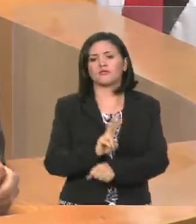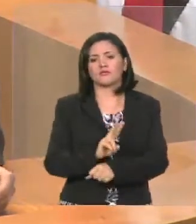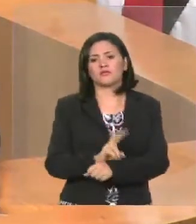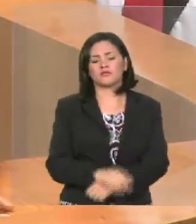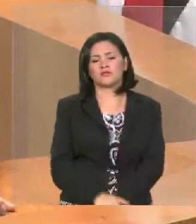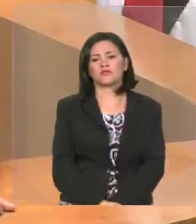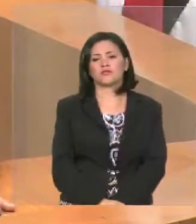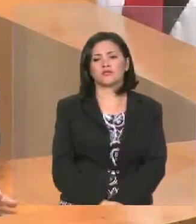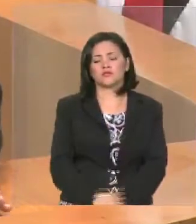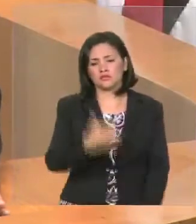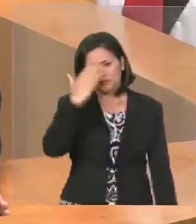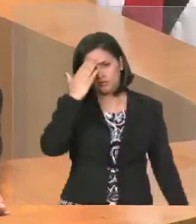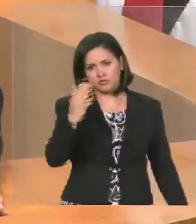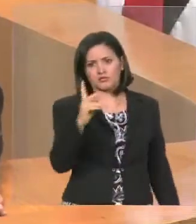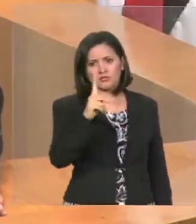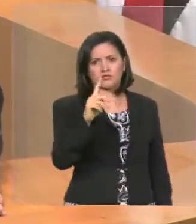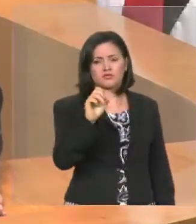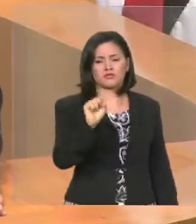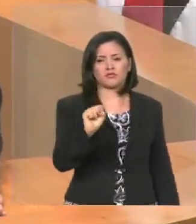agradecer ao PSB,